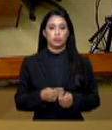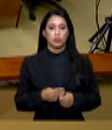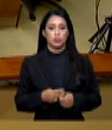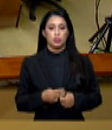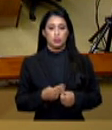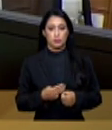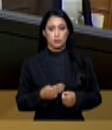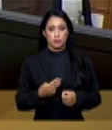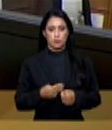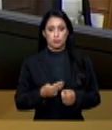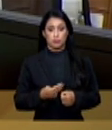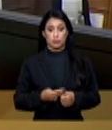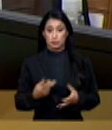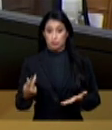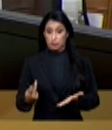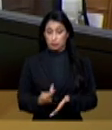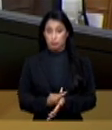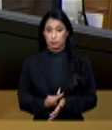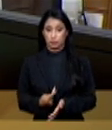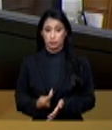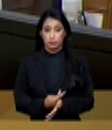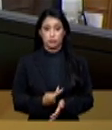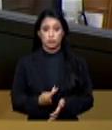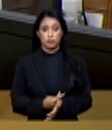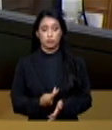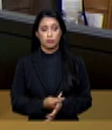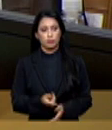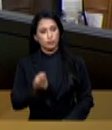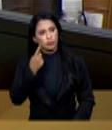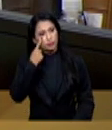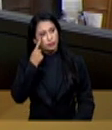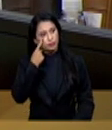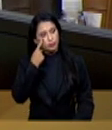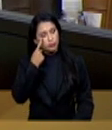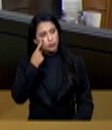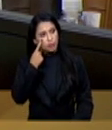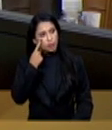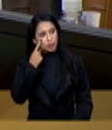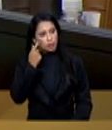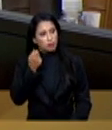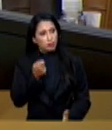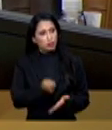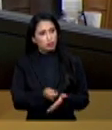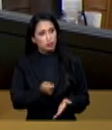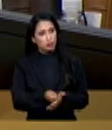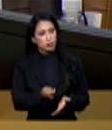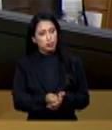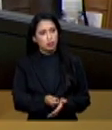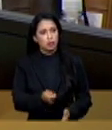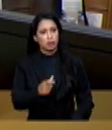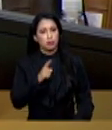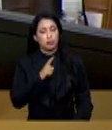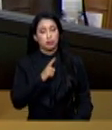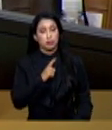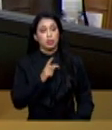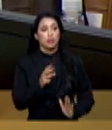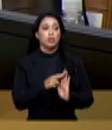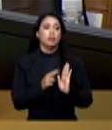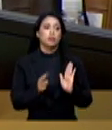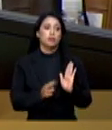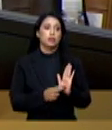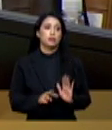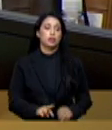essa imposição se dá pela exigência de observância compulsória das normas de referência